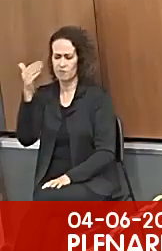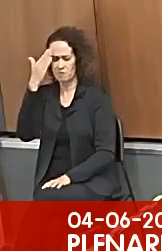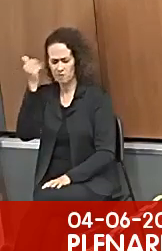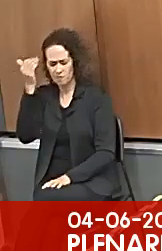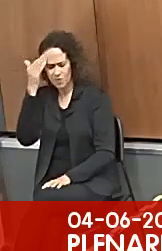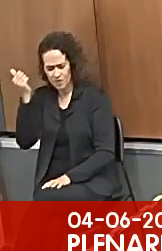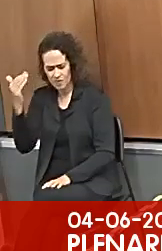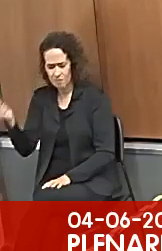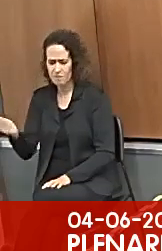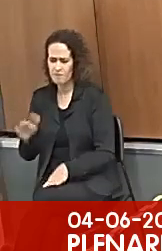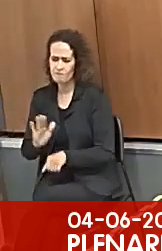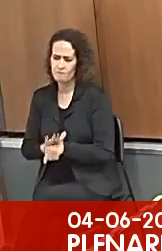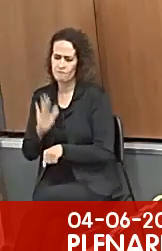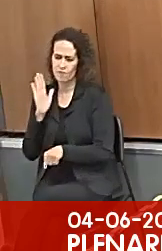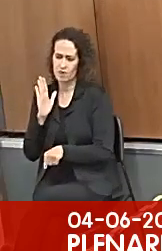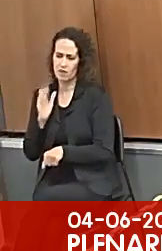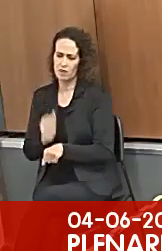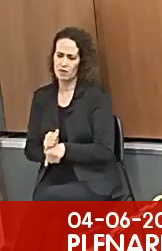pessoas, de